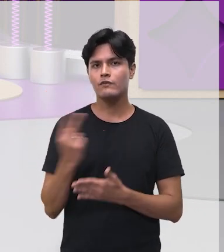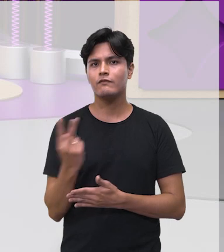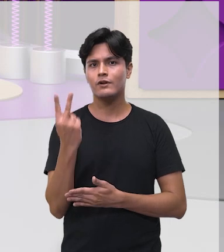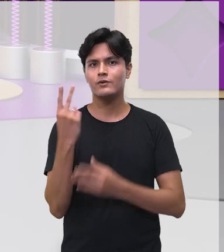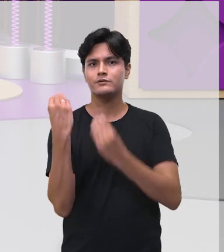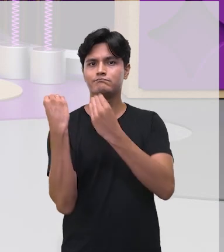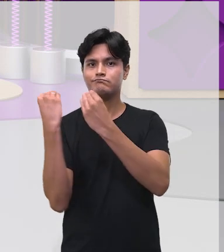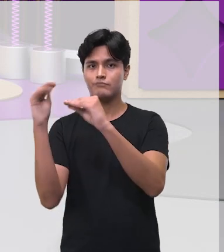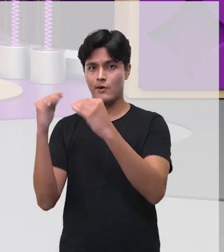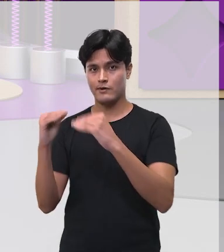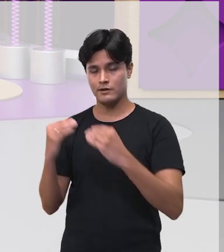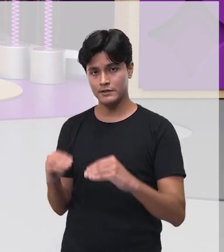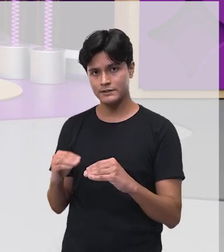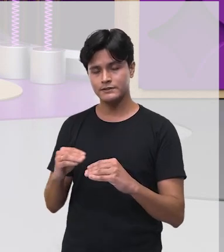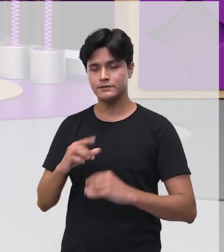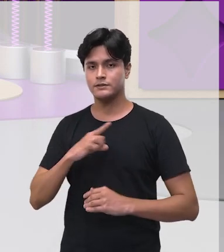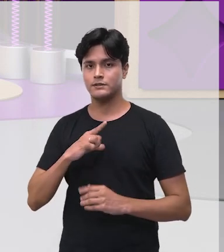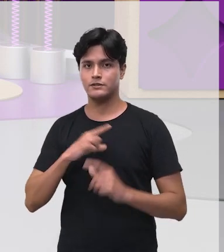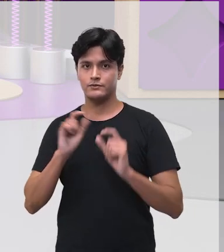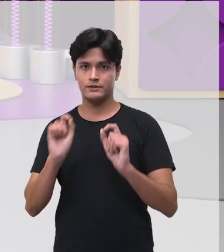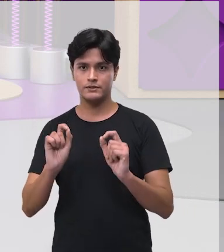cartela. Nós temos o seguinte, ó.